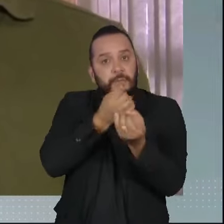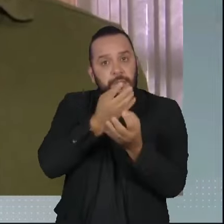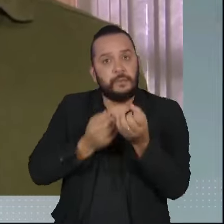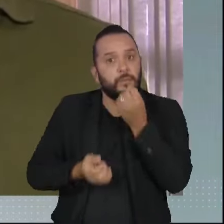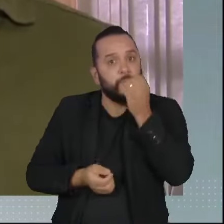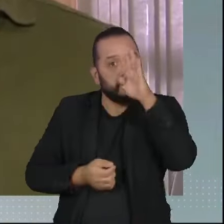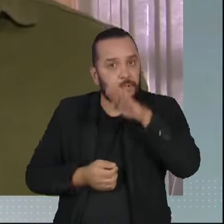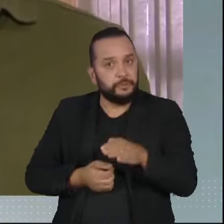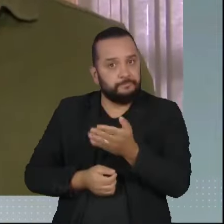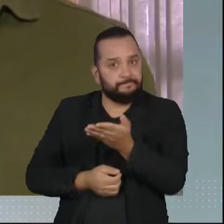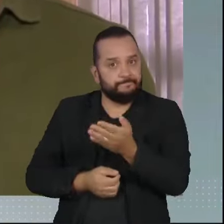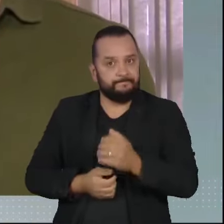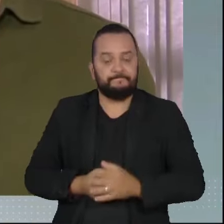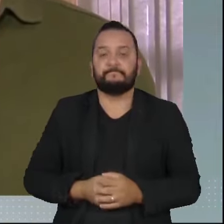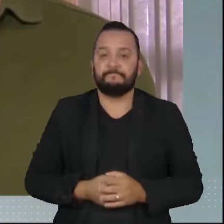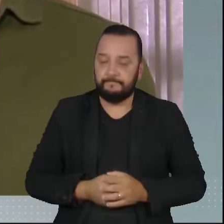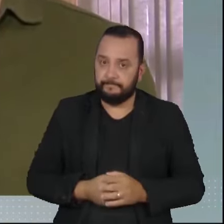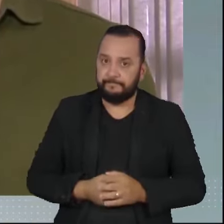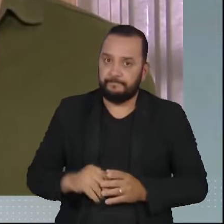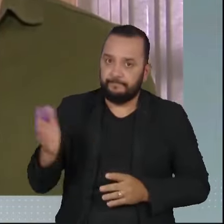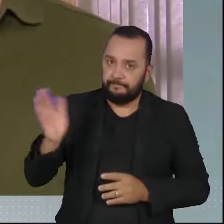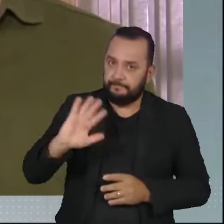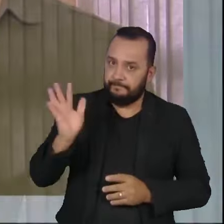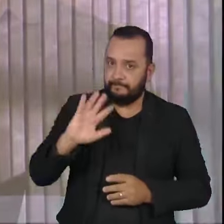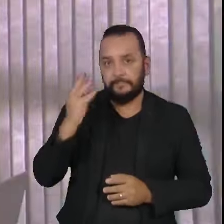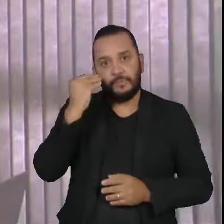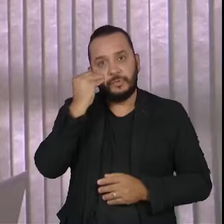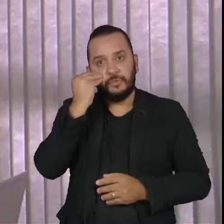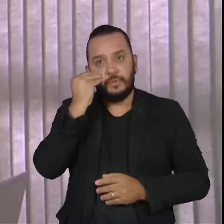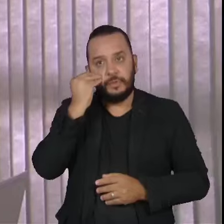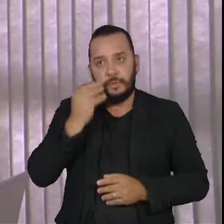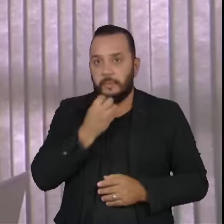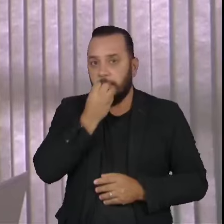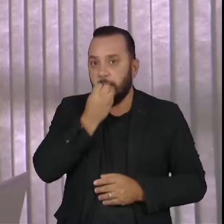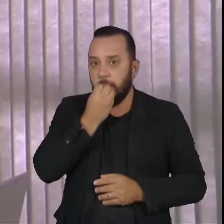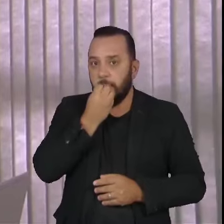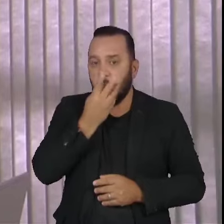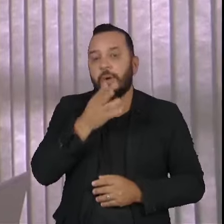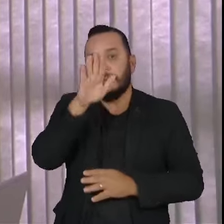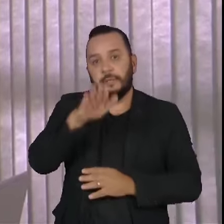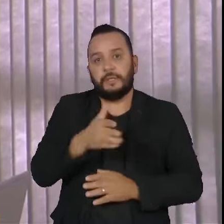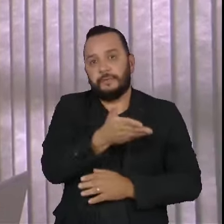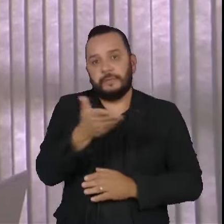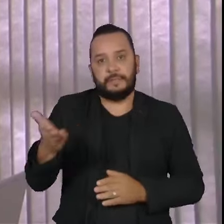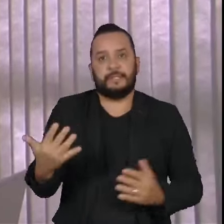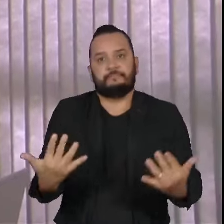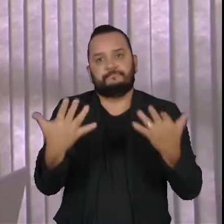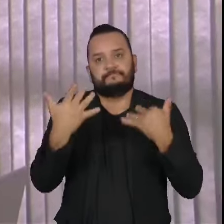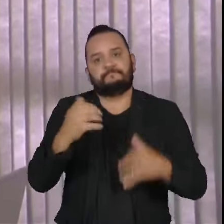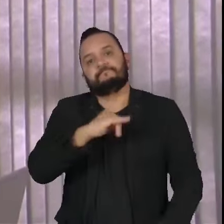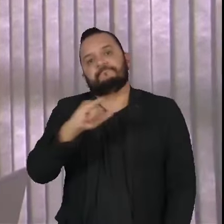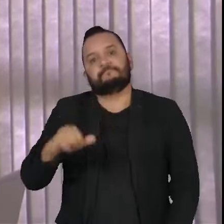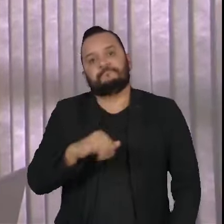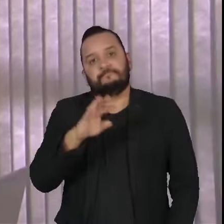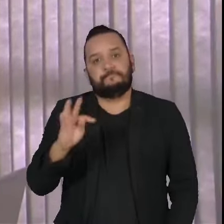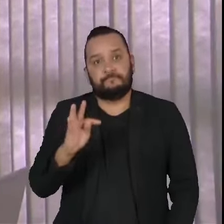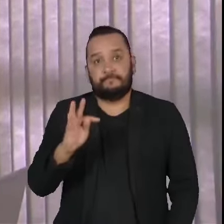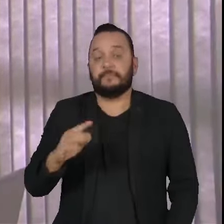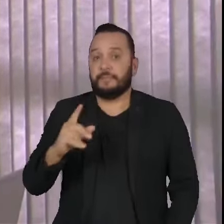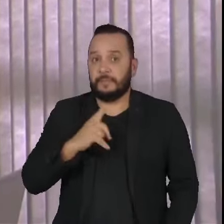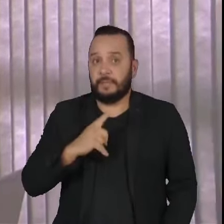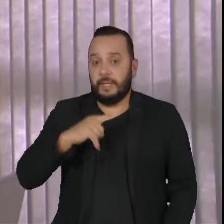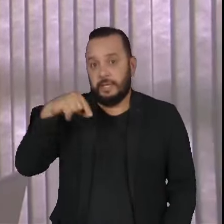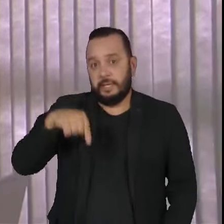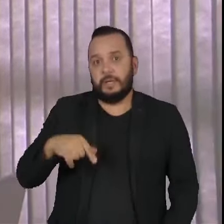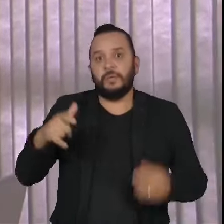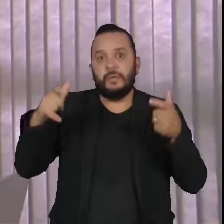turate Oi Joice boa tarde para você e para todo mundo que tá ligado com a gente aqui no Jornal da Tarde a gente tá aqui na Superintendência da